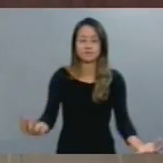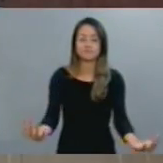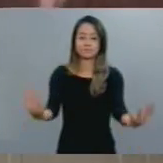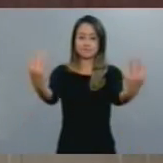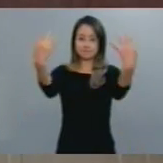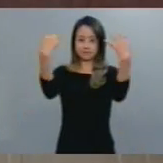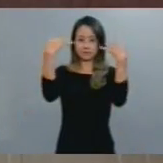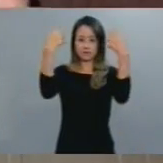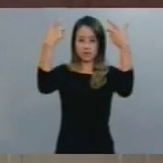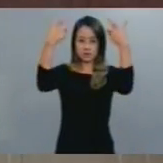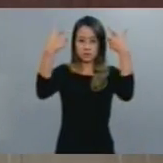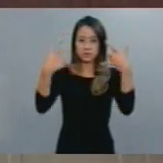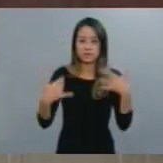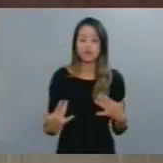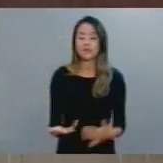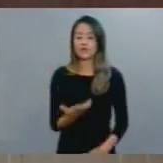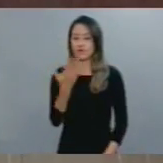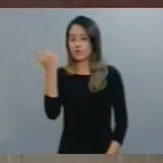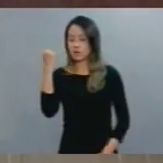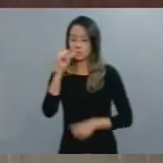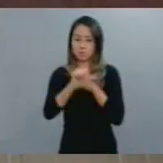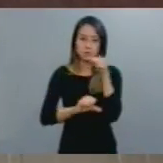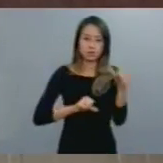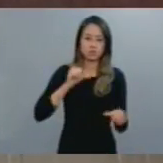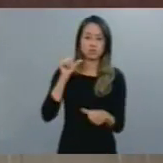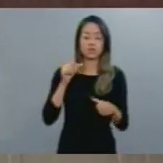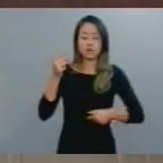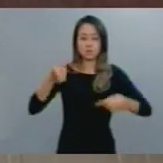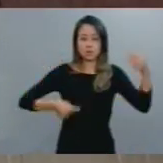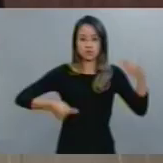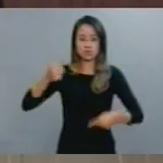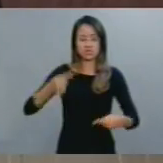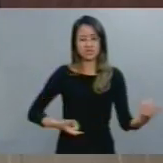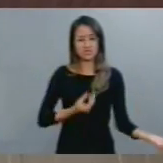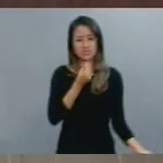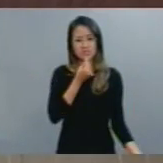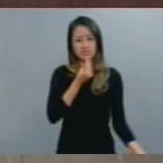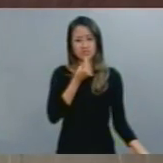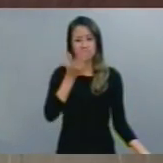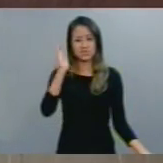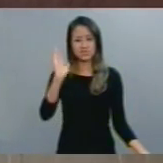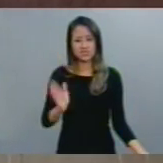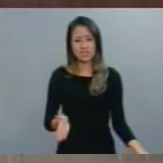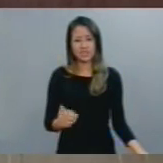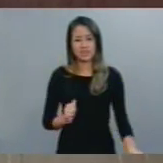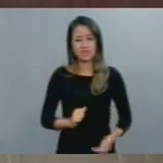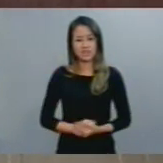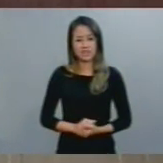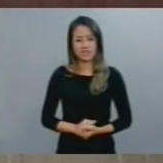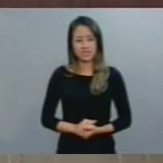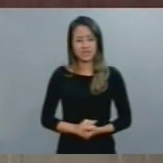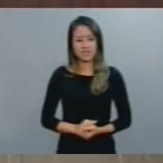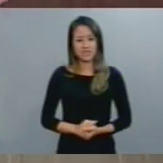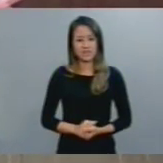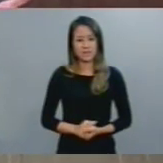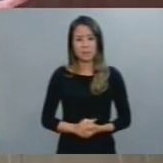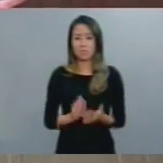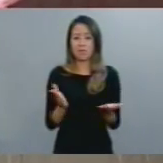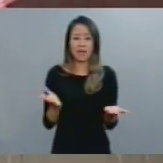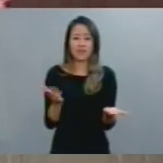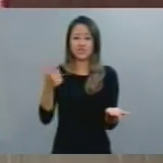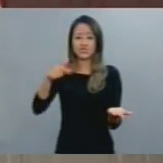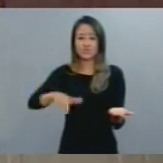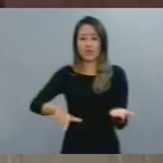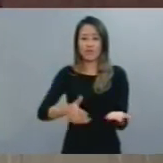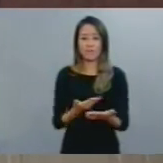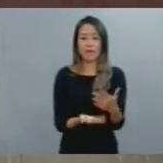uma reforma política profunda. Nós poderíamos fazer da crise oportunidade. E nós estamos de novo